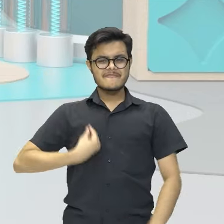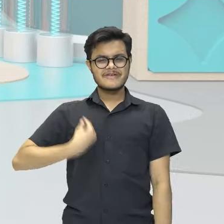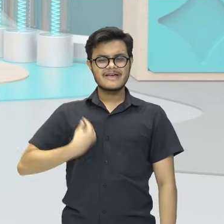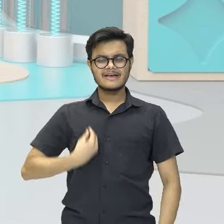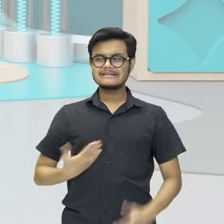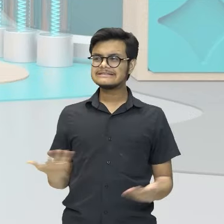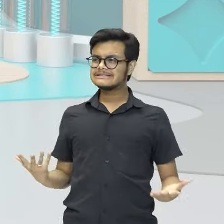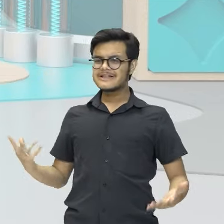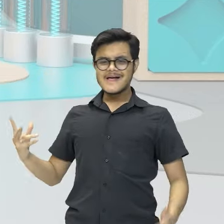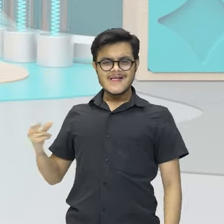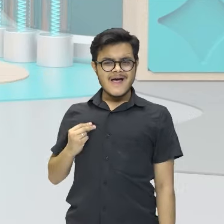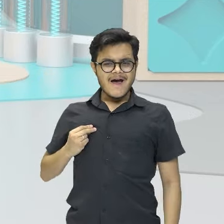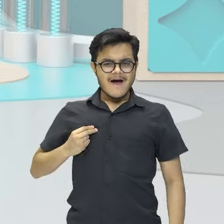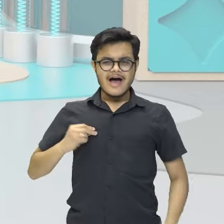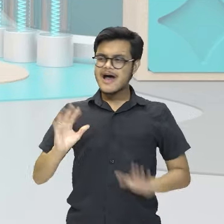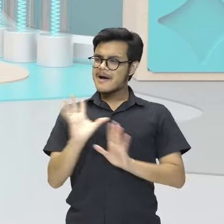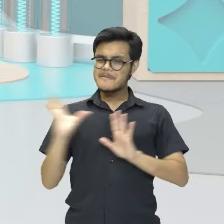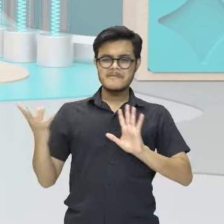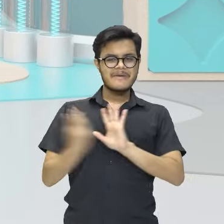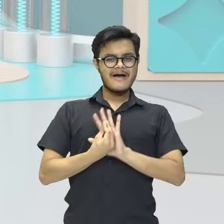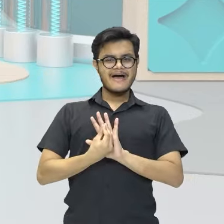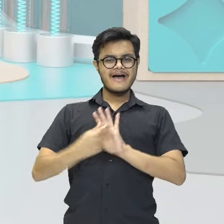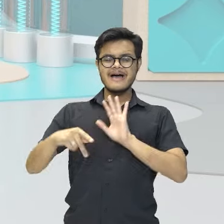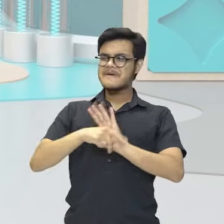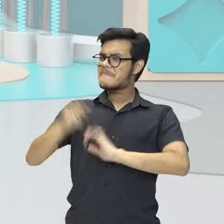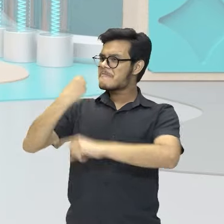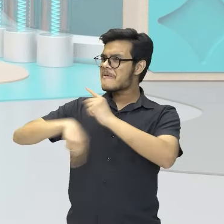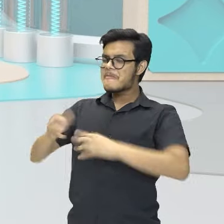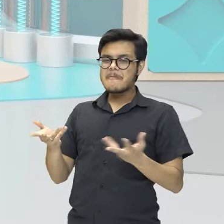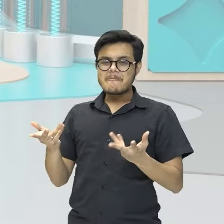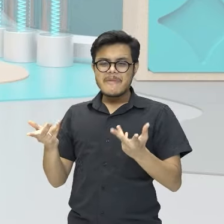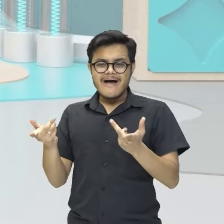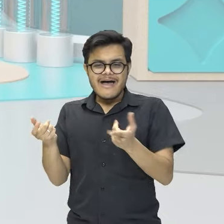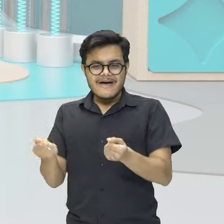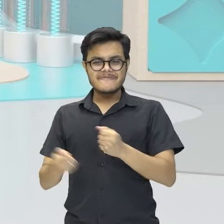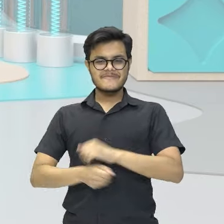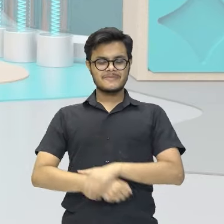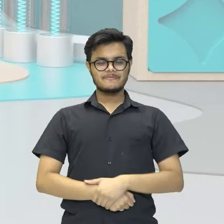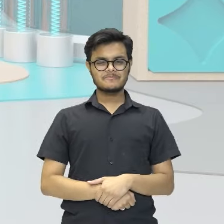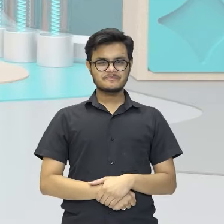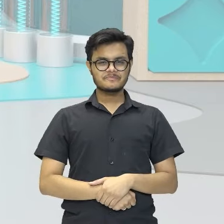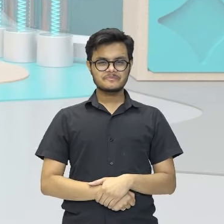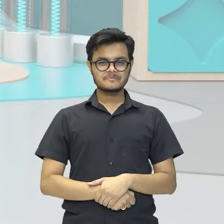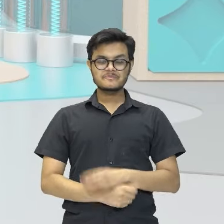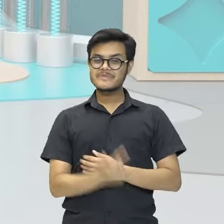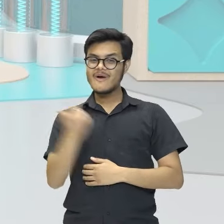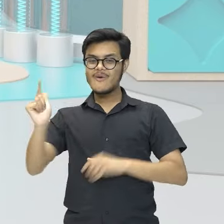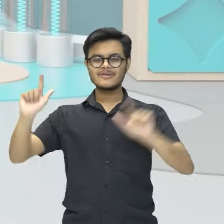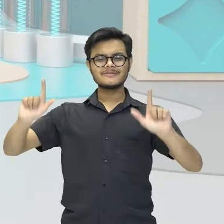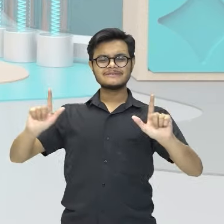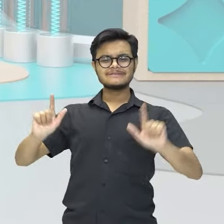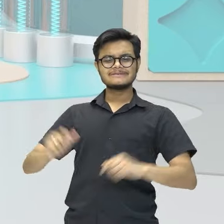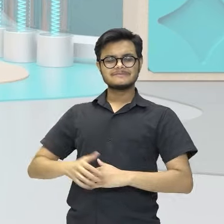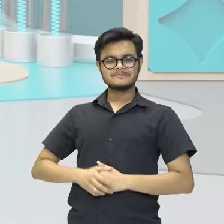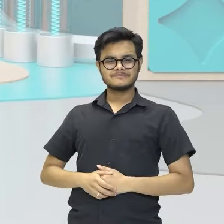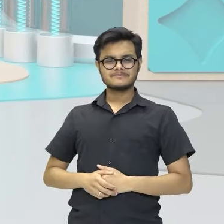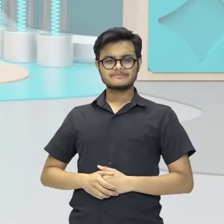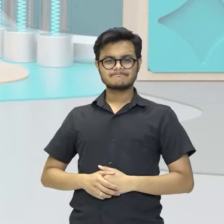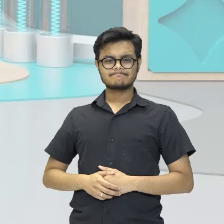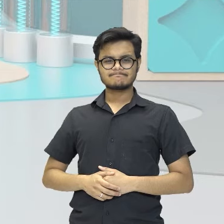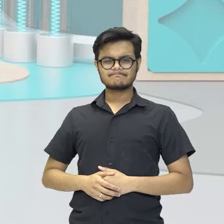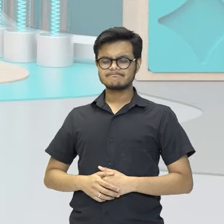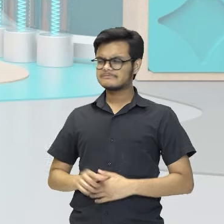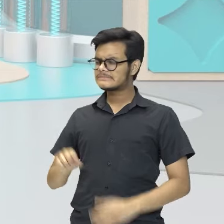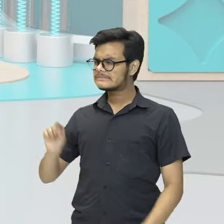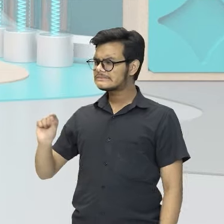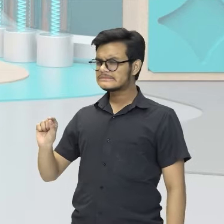eu vivo na Amazônia isso é sensacional E aí na no próximo quadrinho de repente a